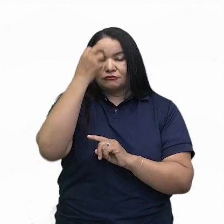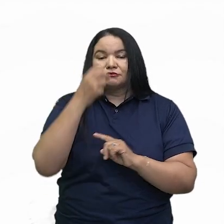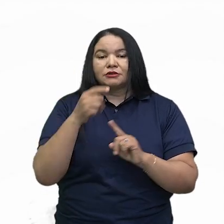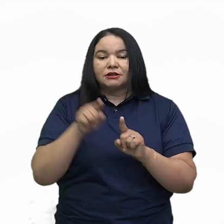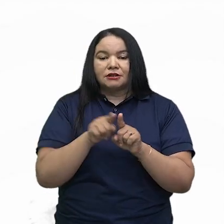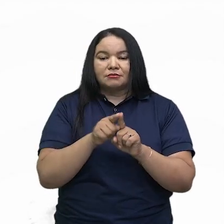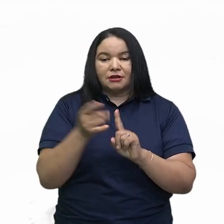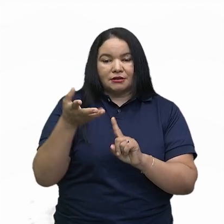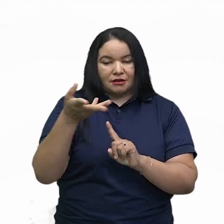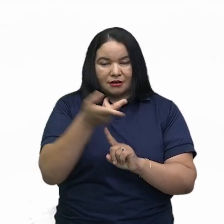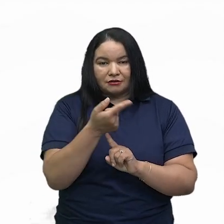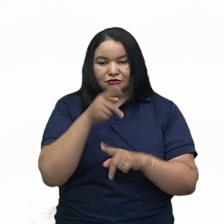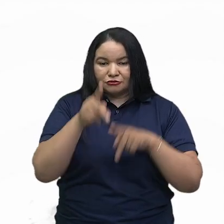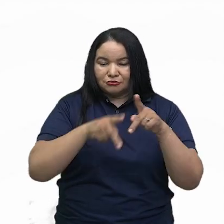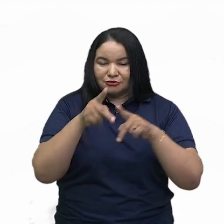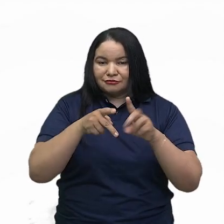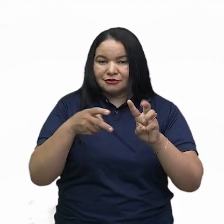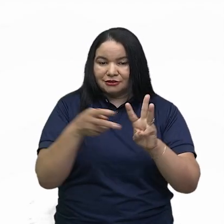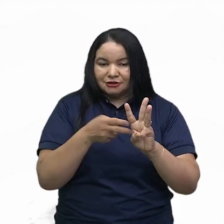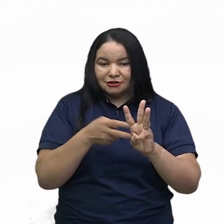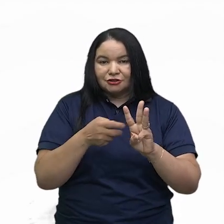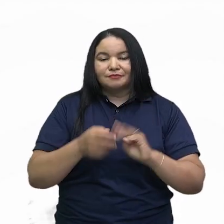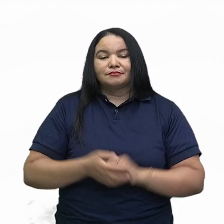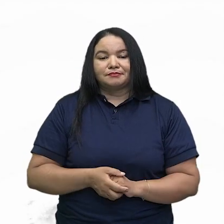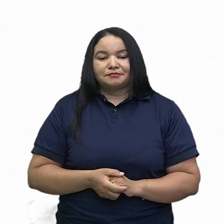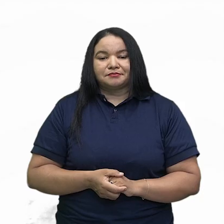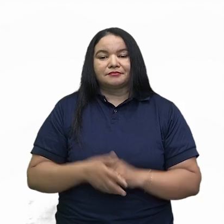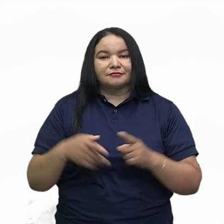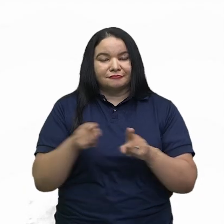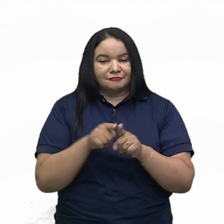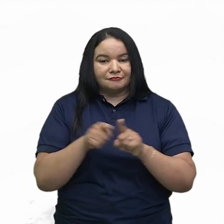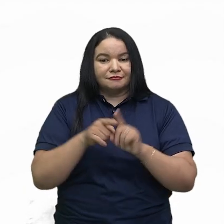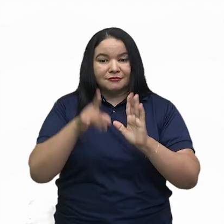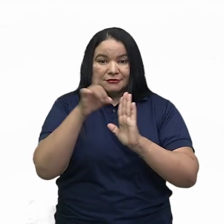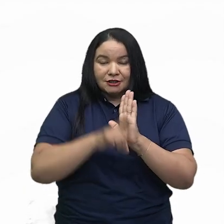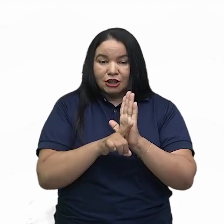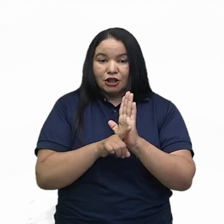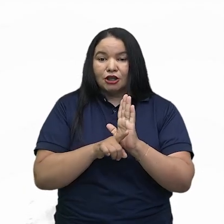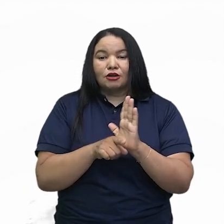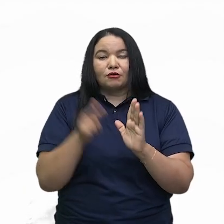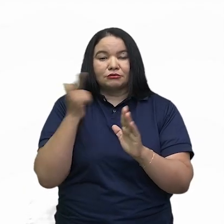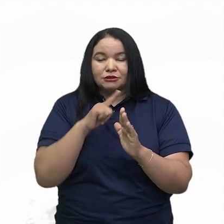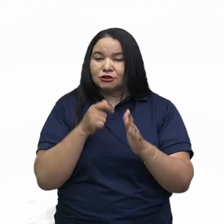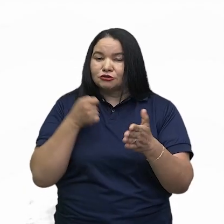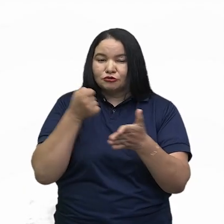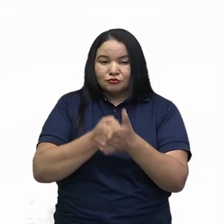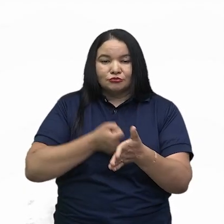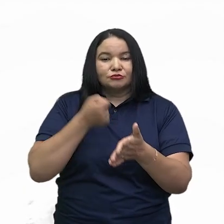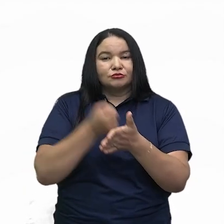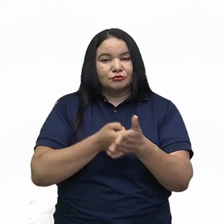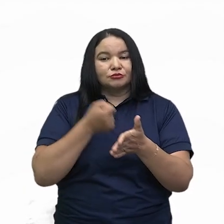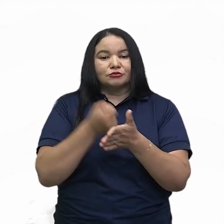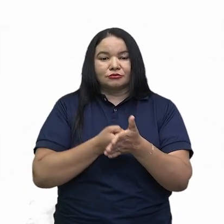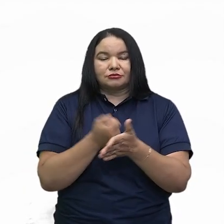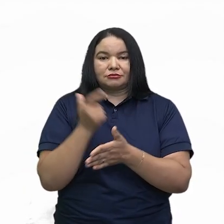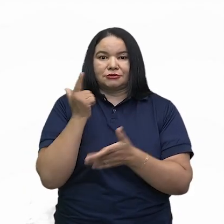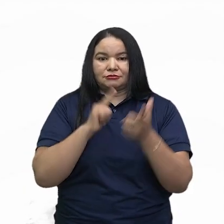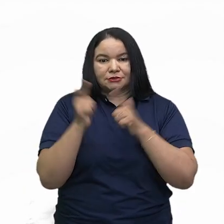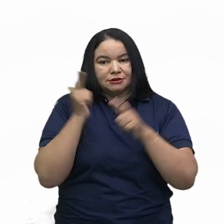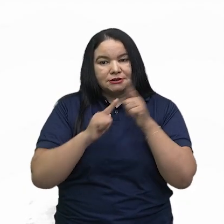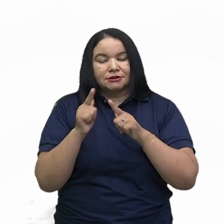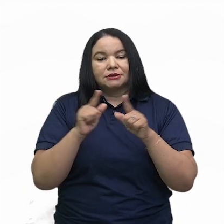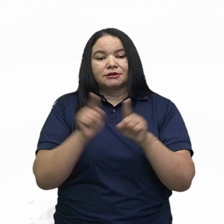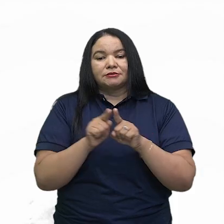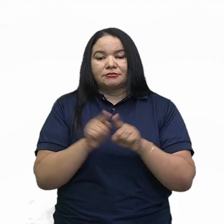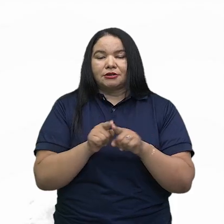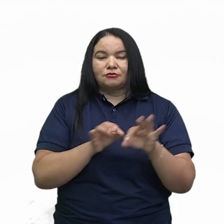arte dos nossos povos indígenas. Assim, esses direitos foram conquistados com lutas desses povos. E